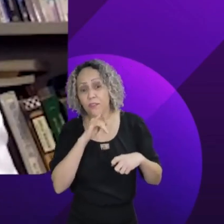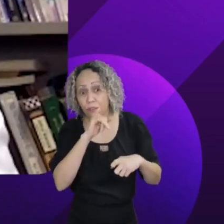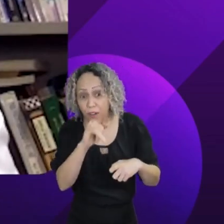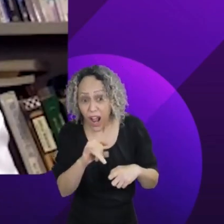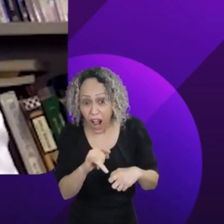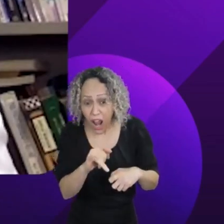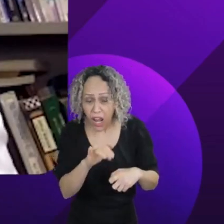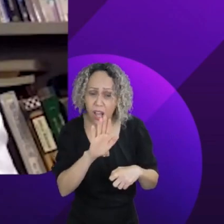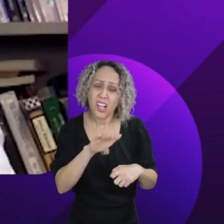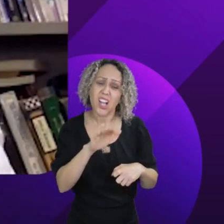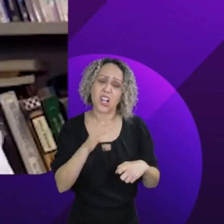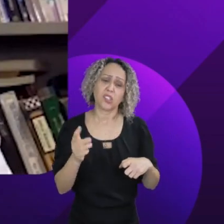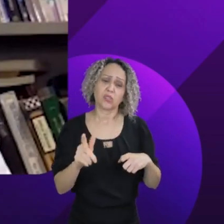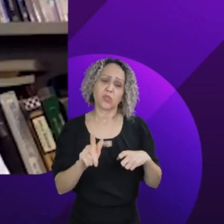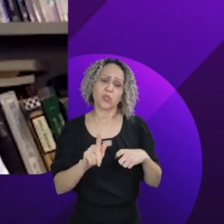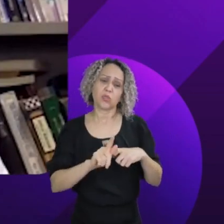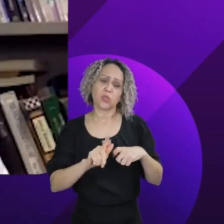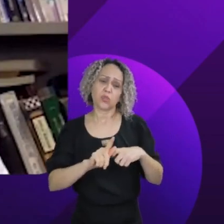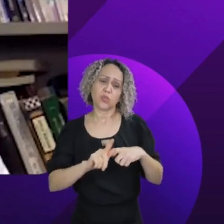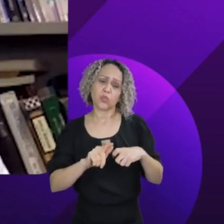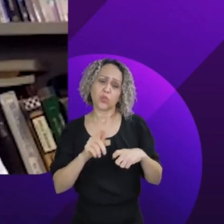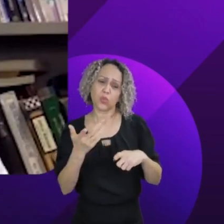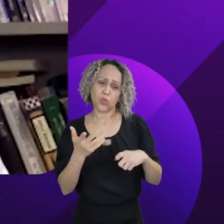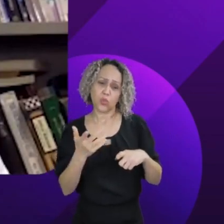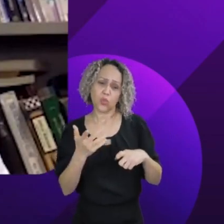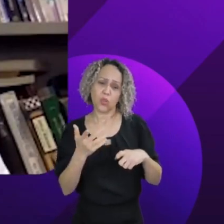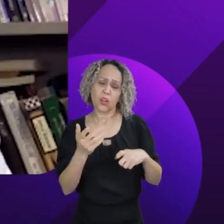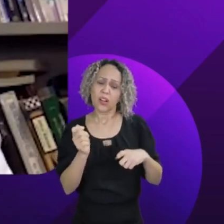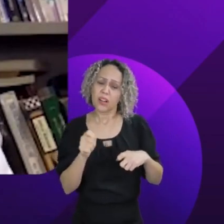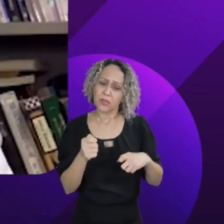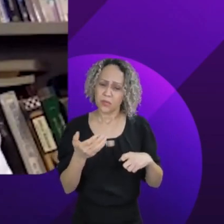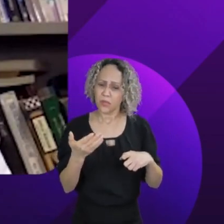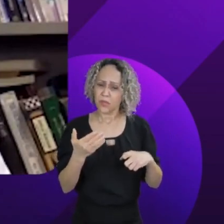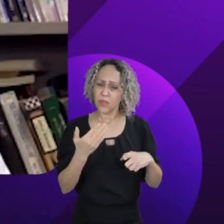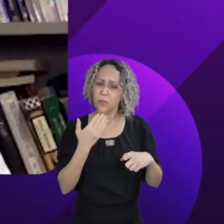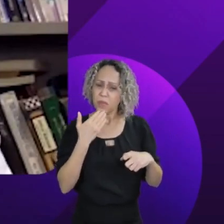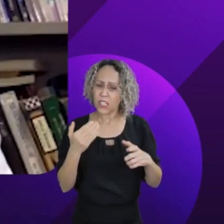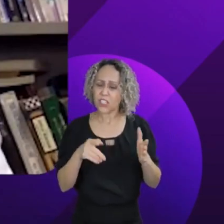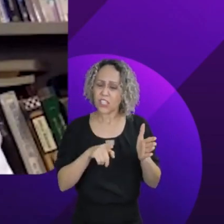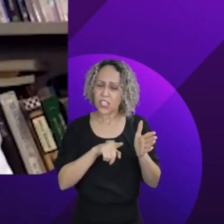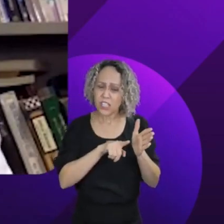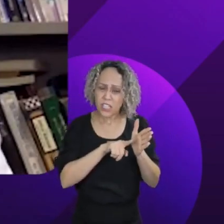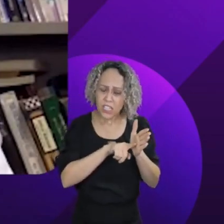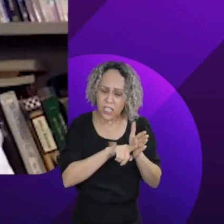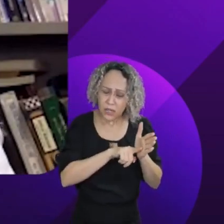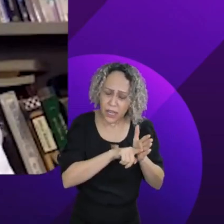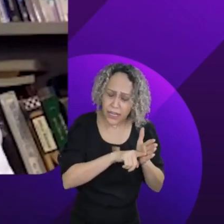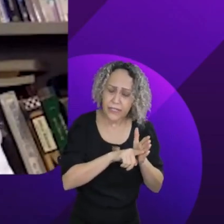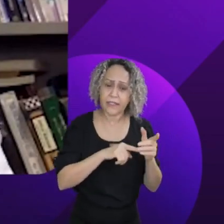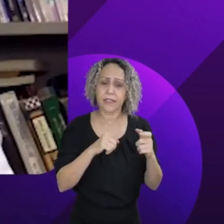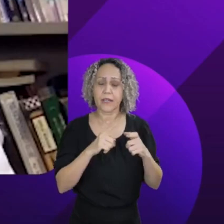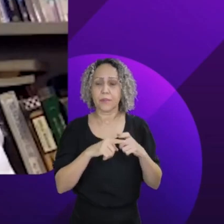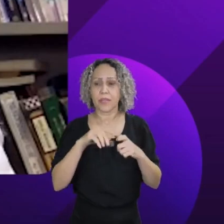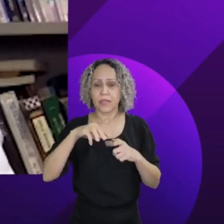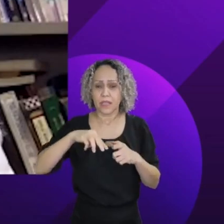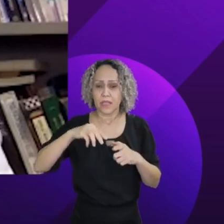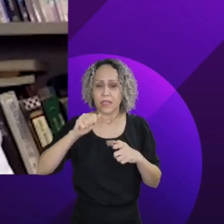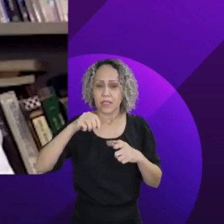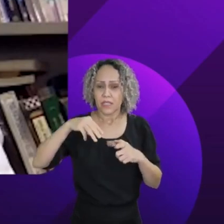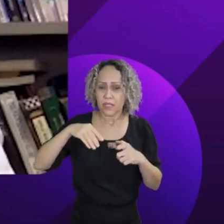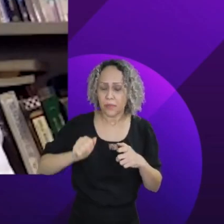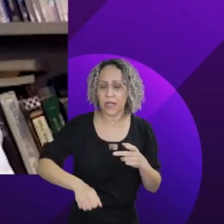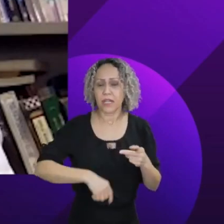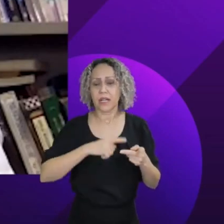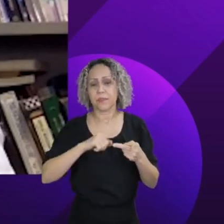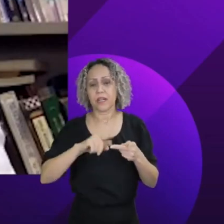que atinge as mulheres branquinhas, magrinhas ou as orientais, e não é verdade. As mulheres negras também padecem desse mal